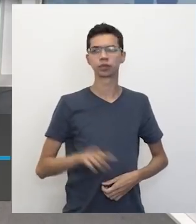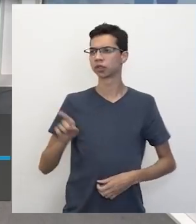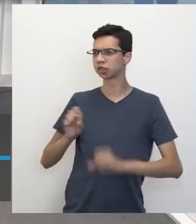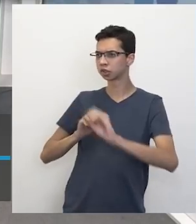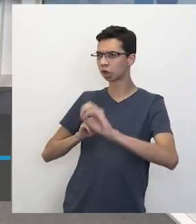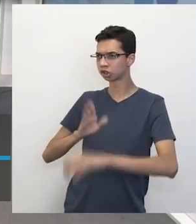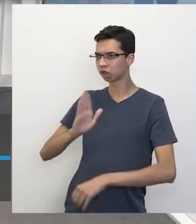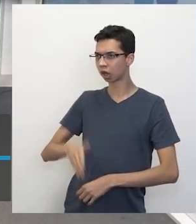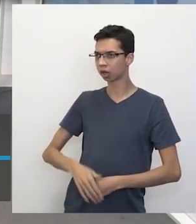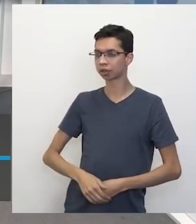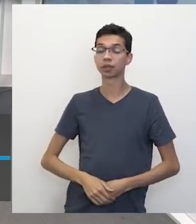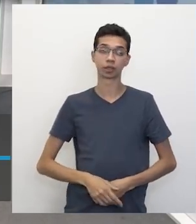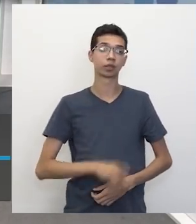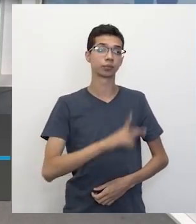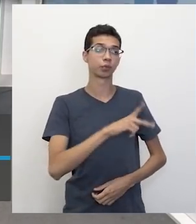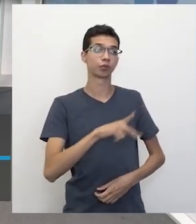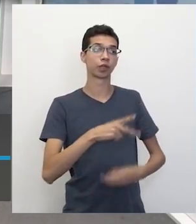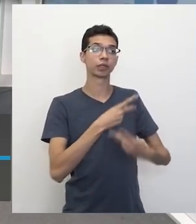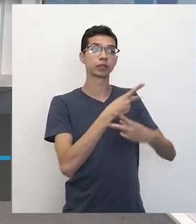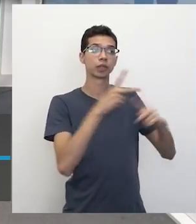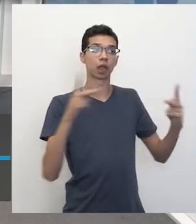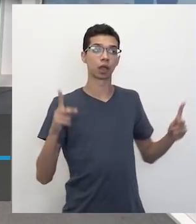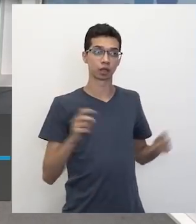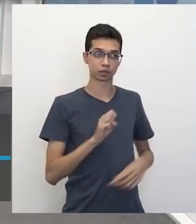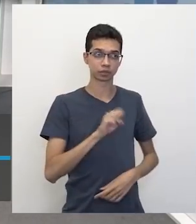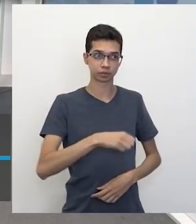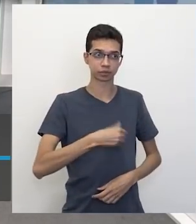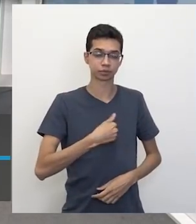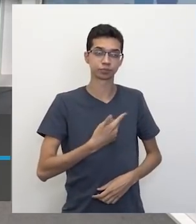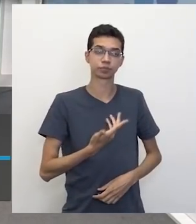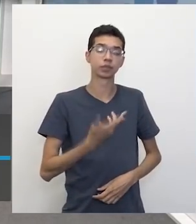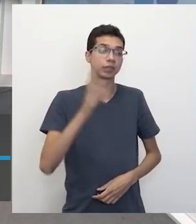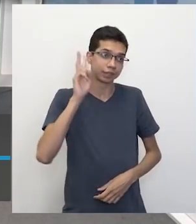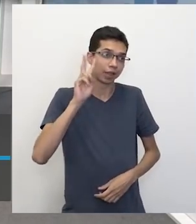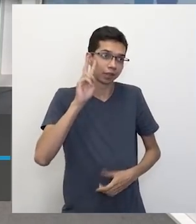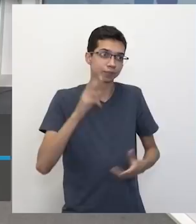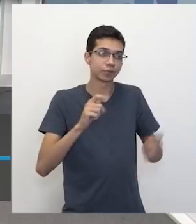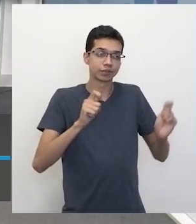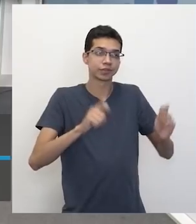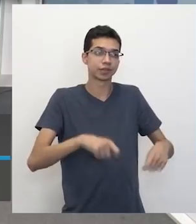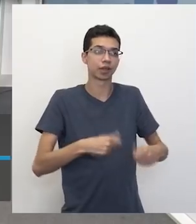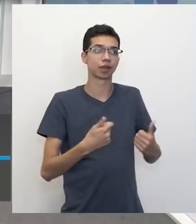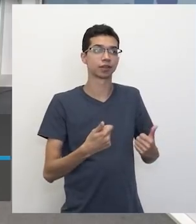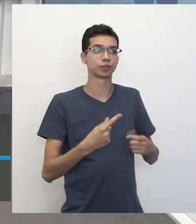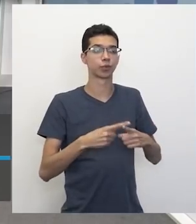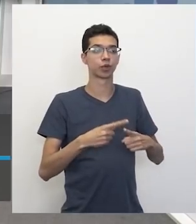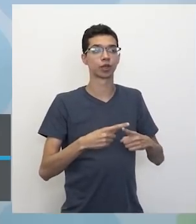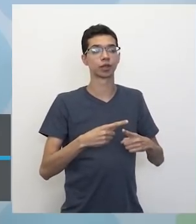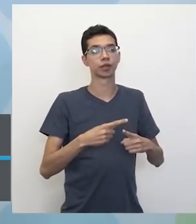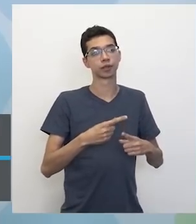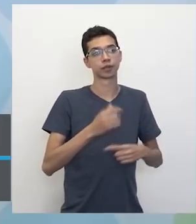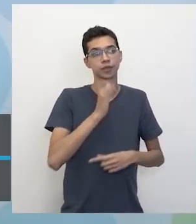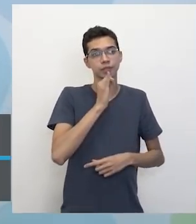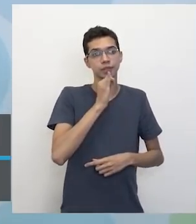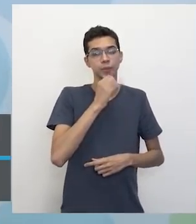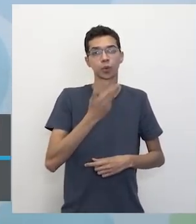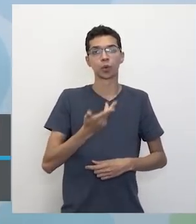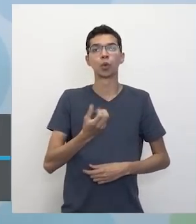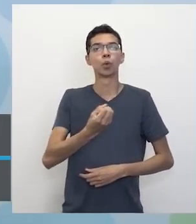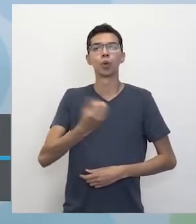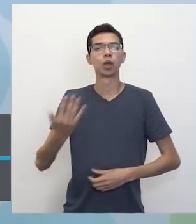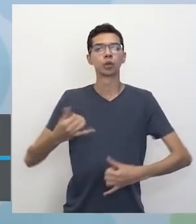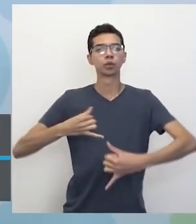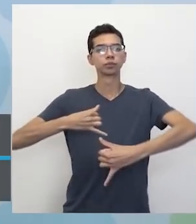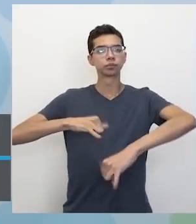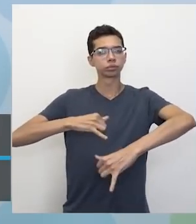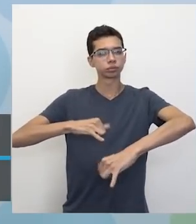o professor deles ensinou isso para eles, sim, né? Mas aí não custa relembrar aí, né? Quando a gente está falando de sistemas conservativos, a quantidade de